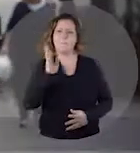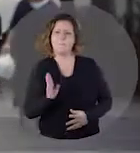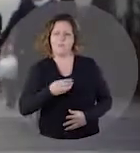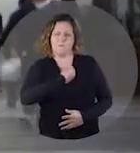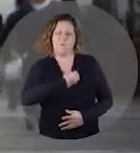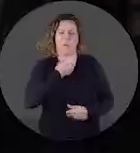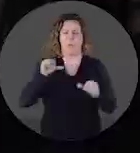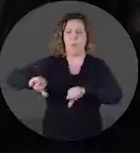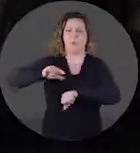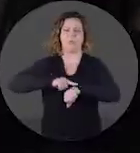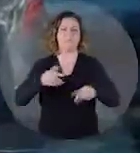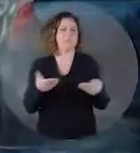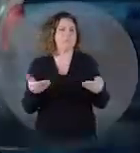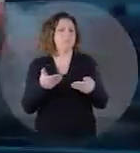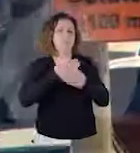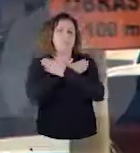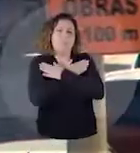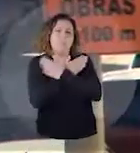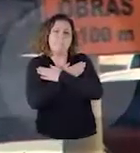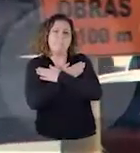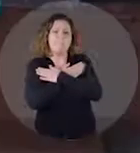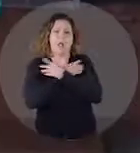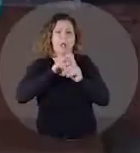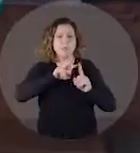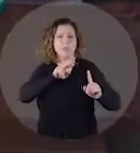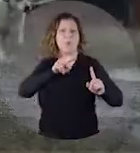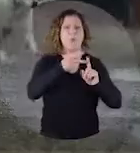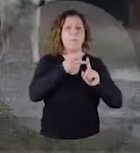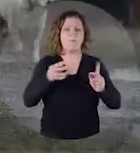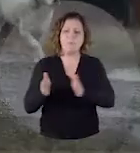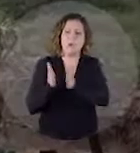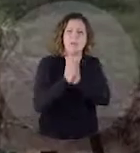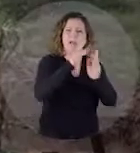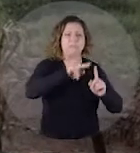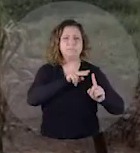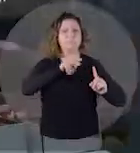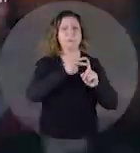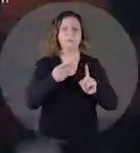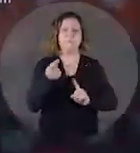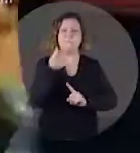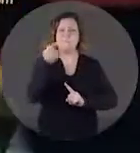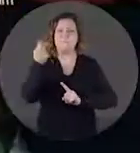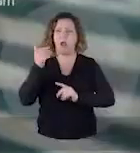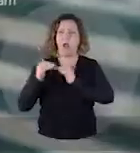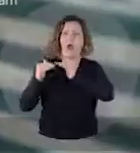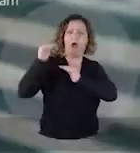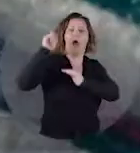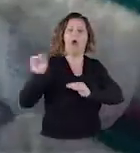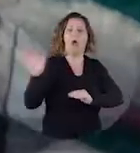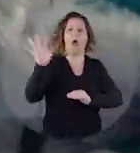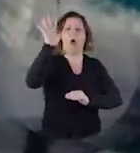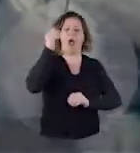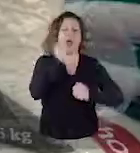Brasil vive o seu pior momento. O desemprego não para de crescer. A pobreza aumenta. Os preços disparam.